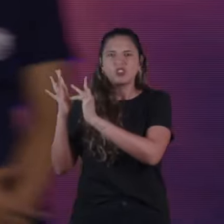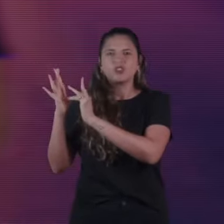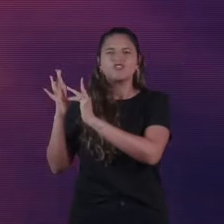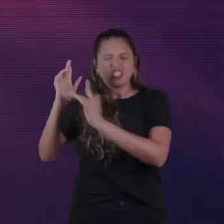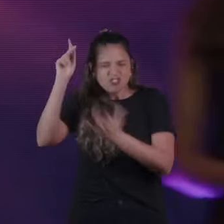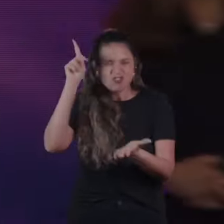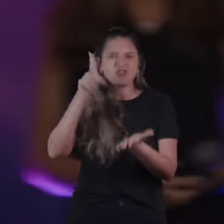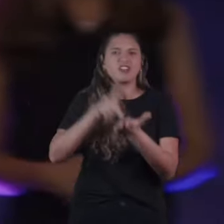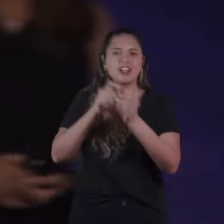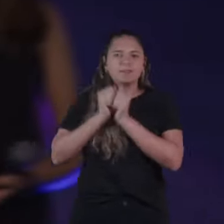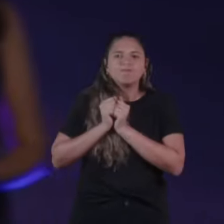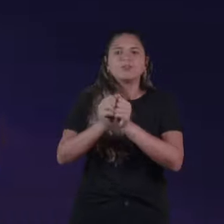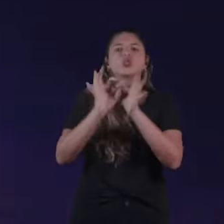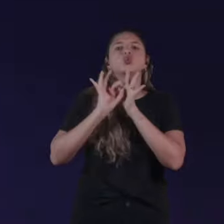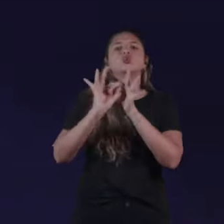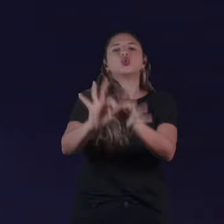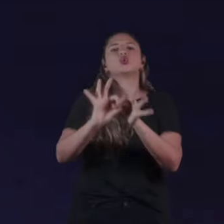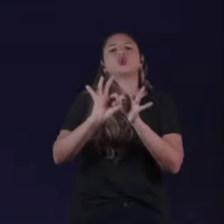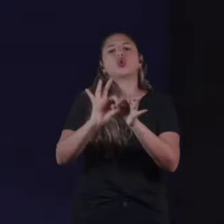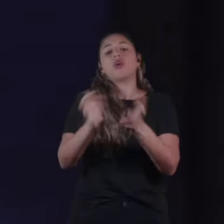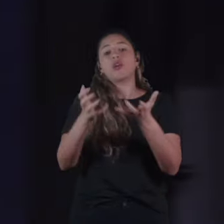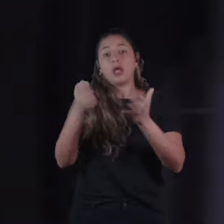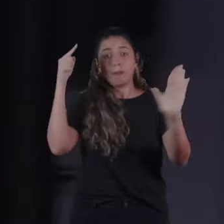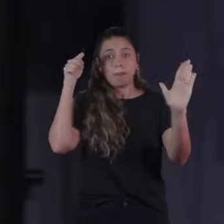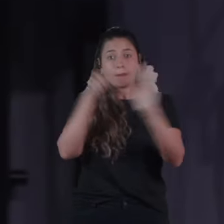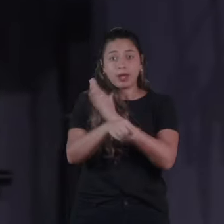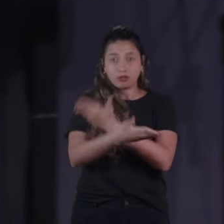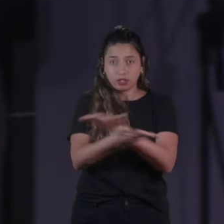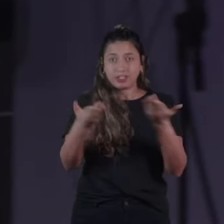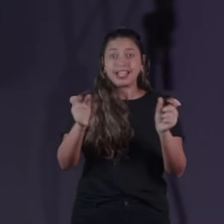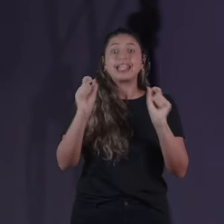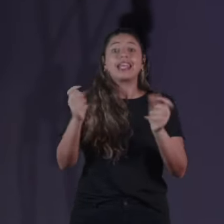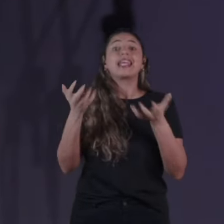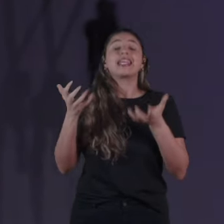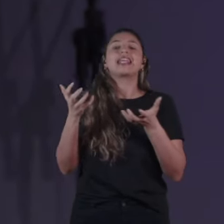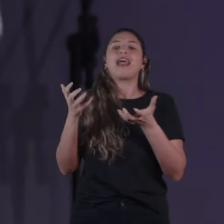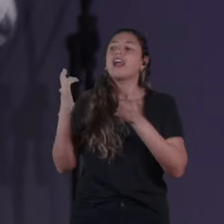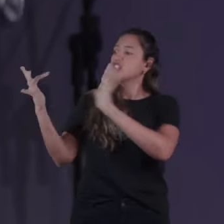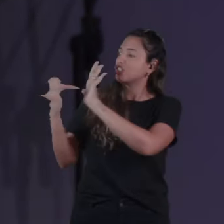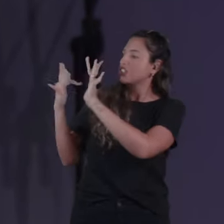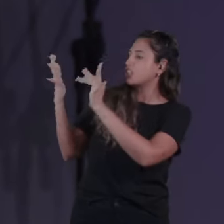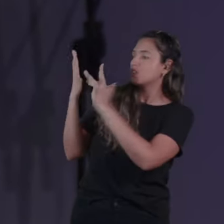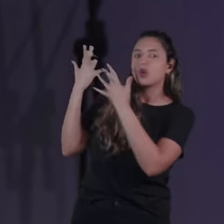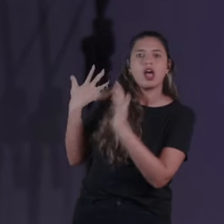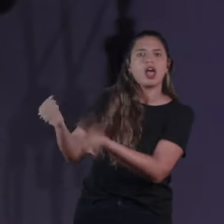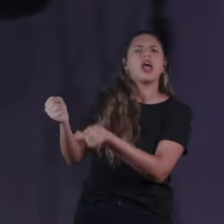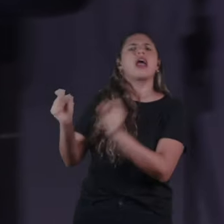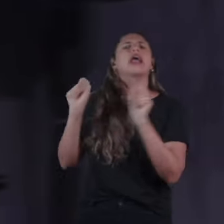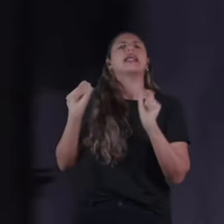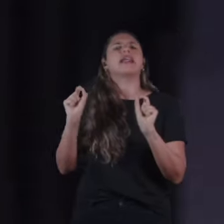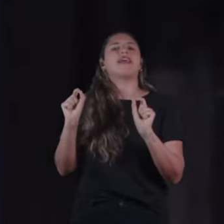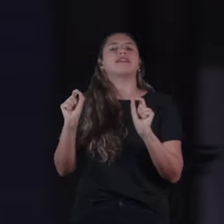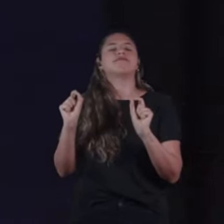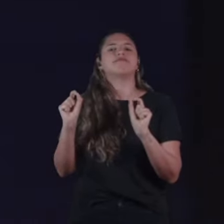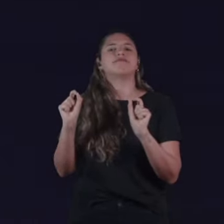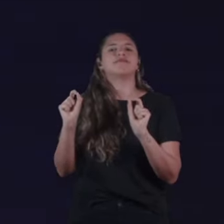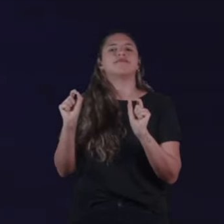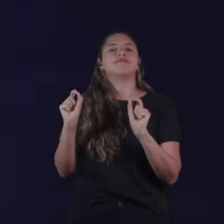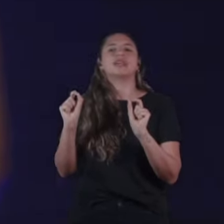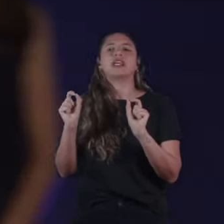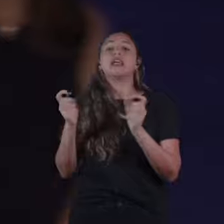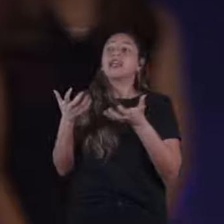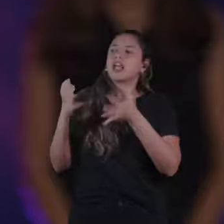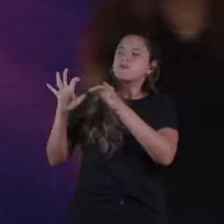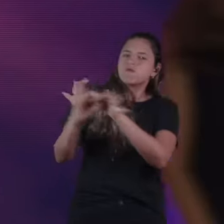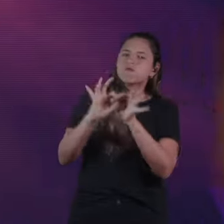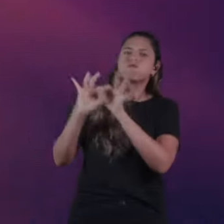Então eu quero perguntar a você: quem aqui hoje quer entregar sua vida para Jesus? Você não quer sair daqui sem ter uma aliança com o Senhor